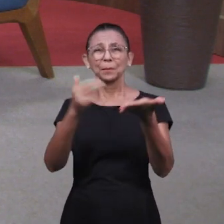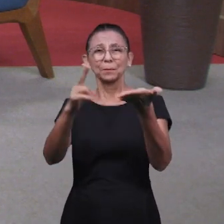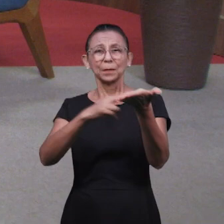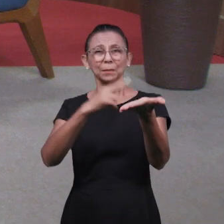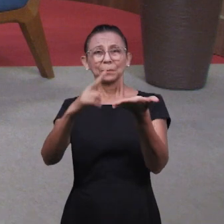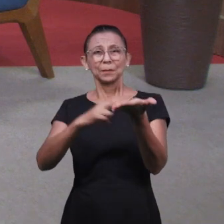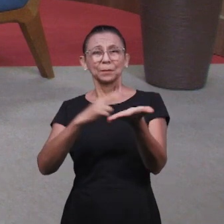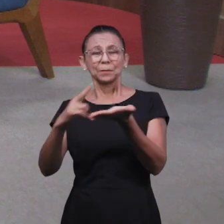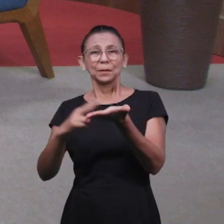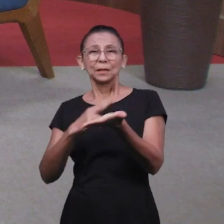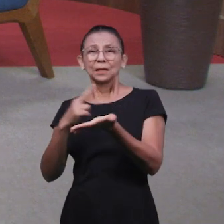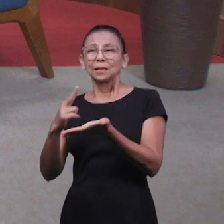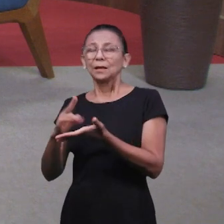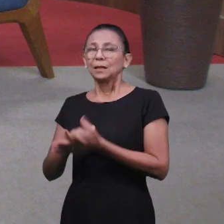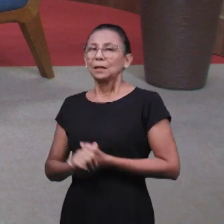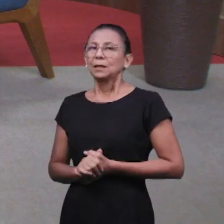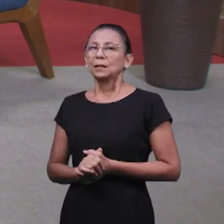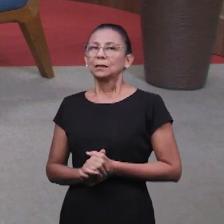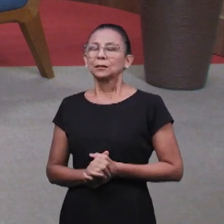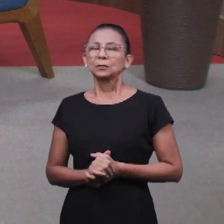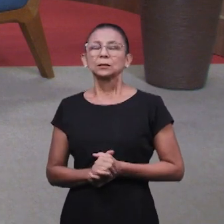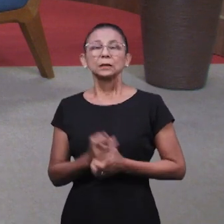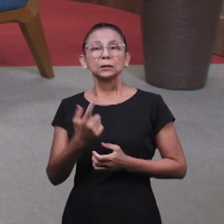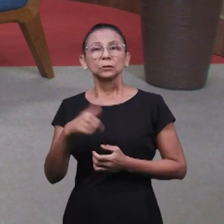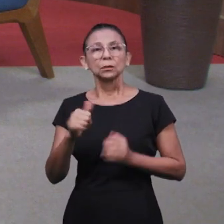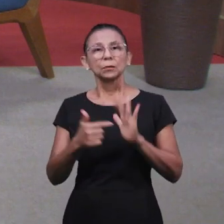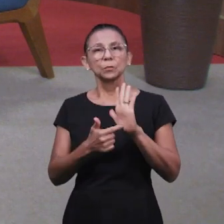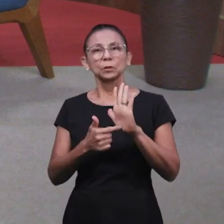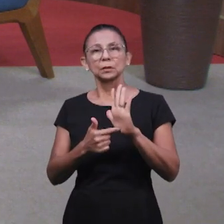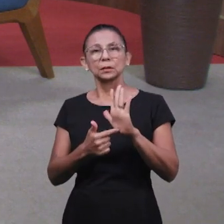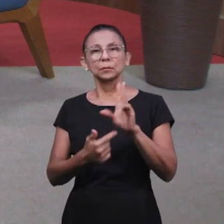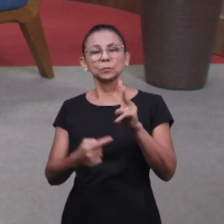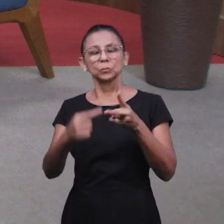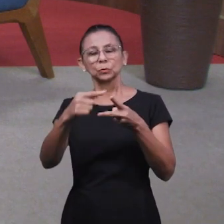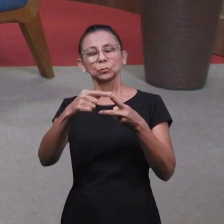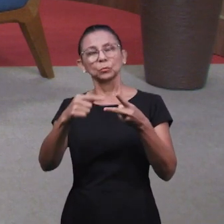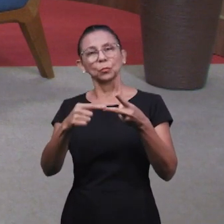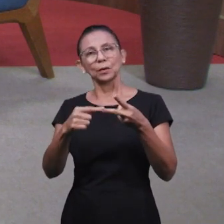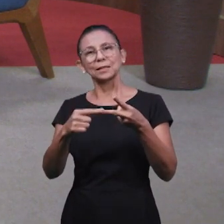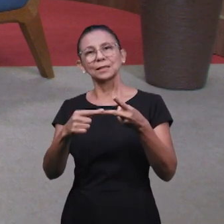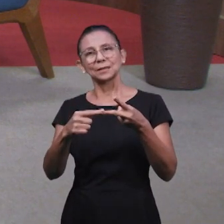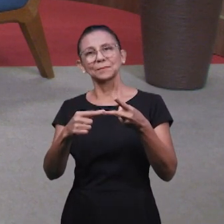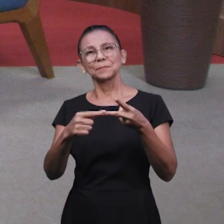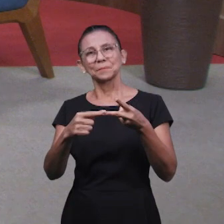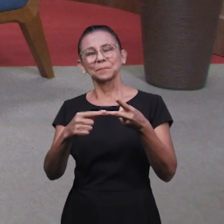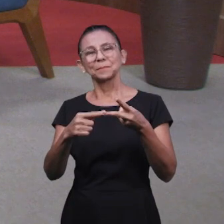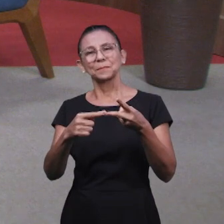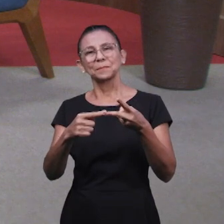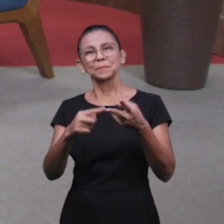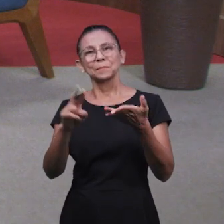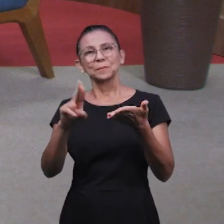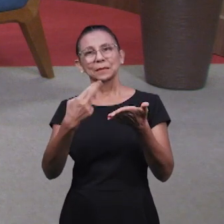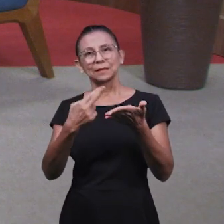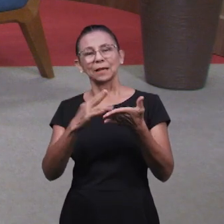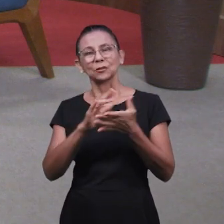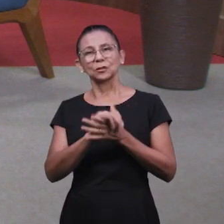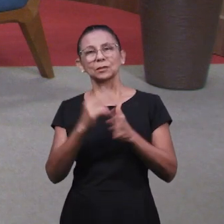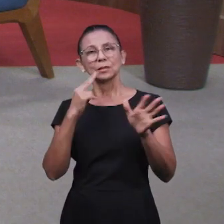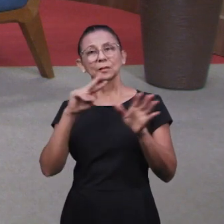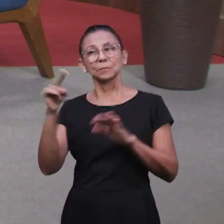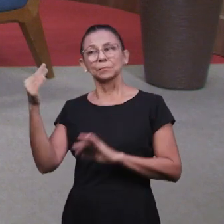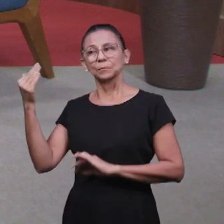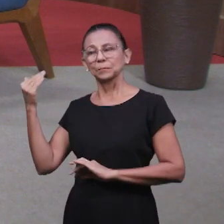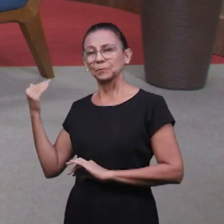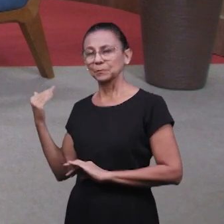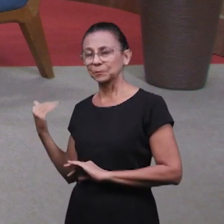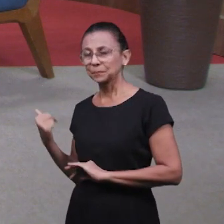nos ajudam e a gente traz aqui sempre duas para mostrar a você aqui no ar, duas das mensagens que foram